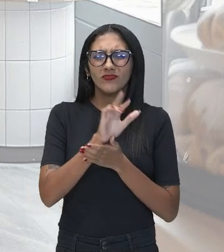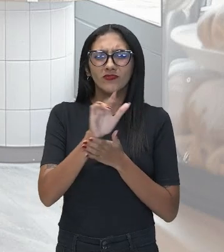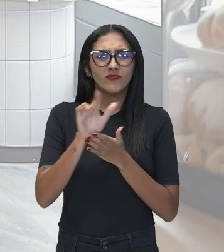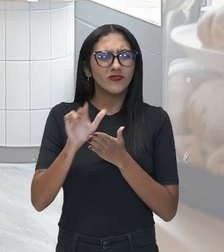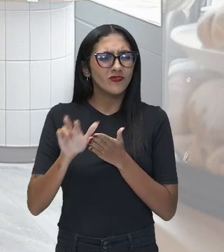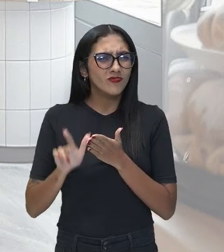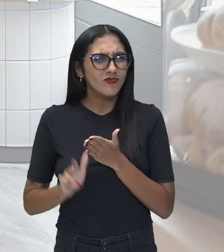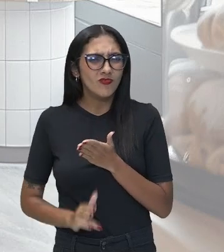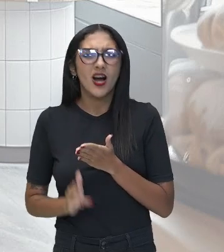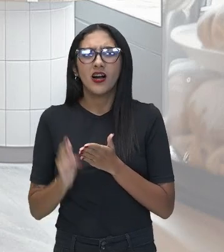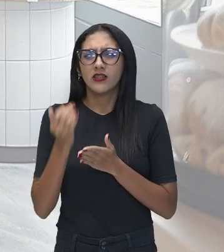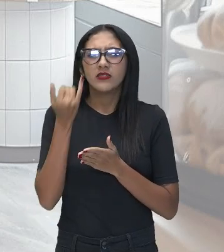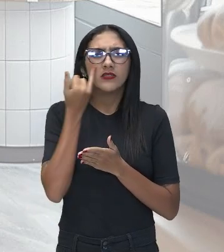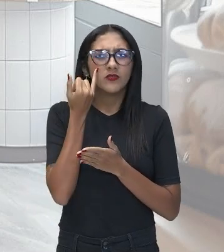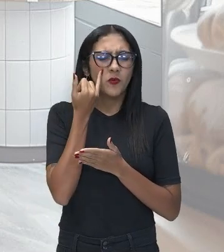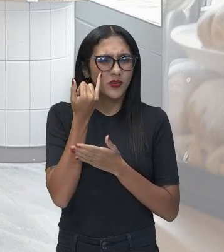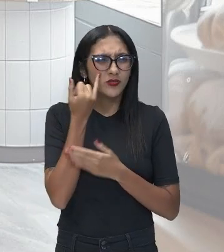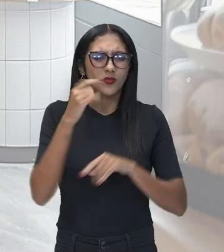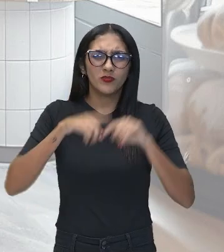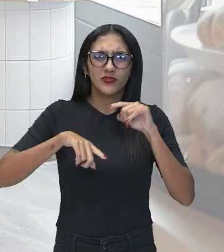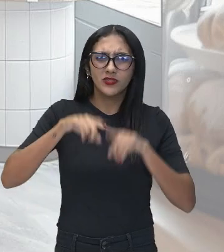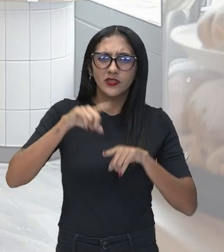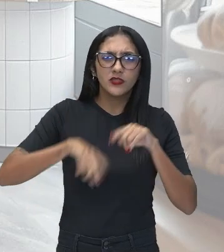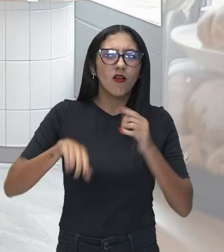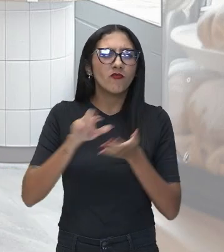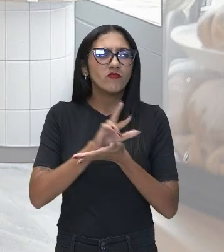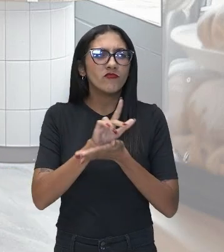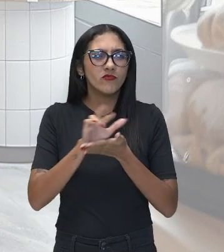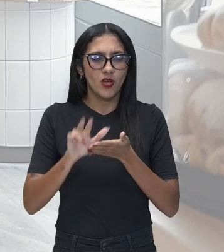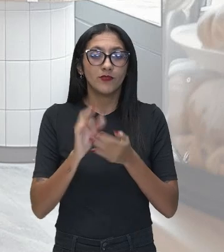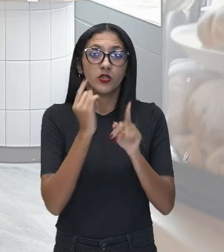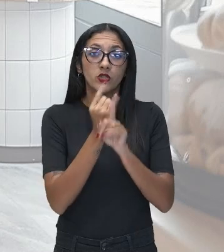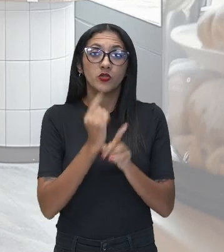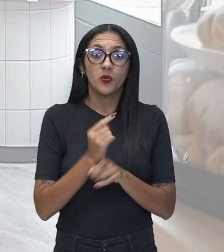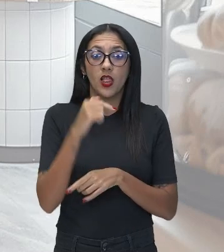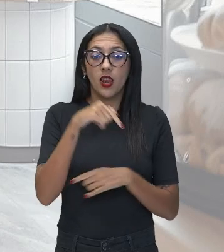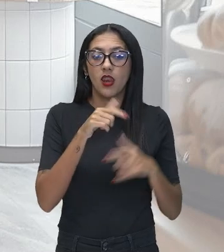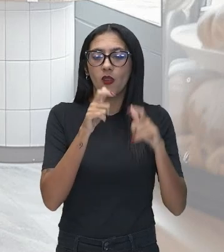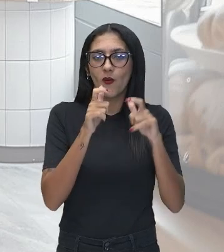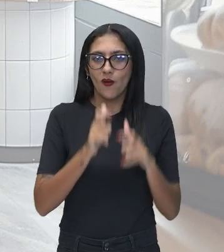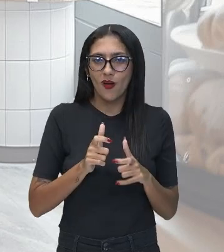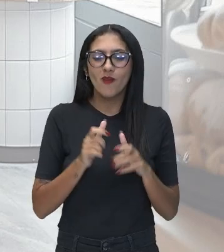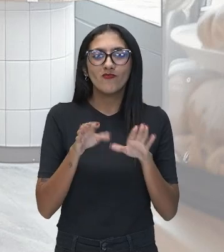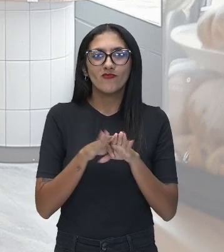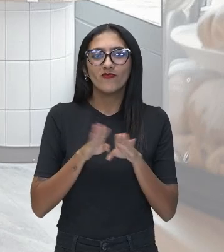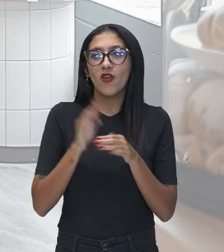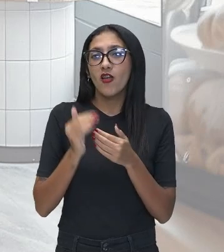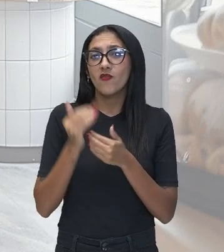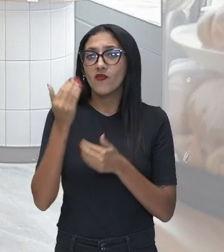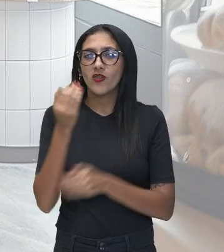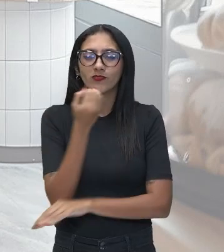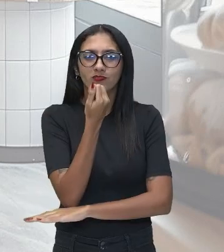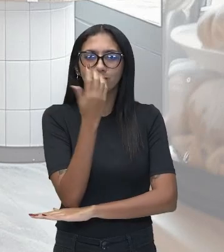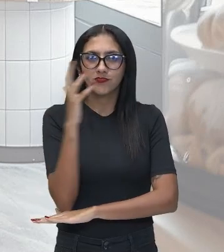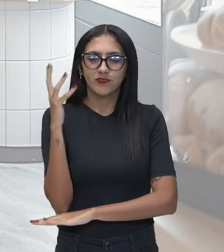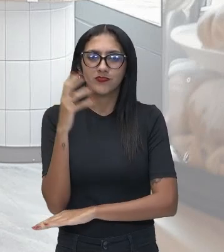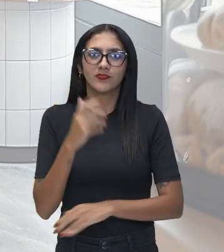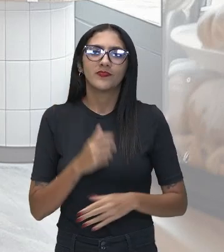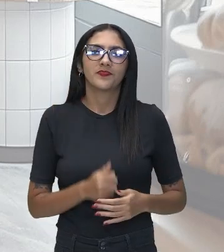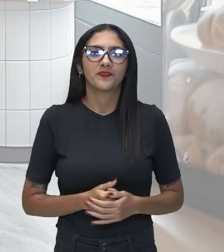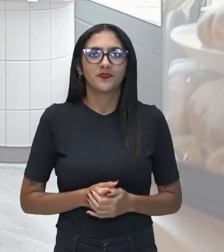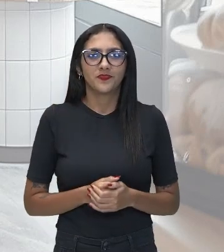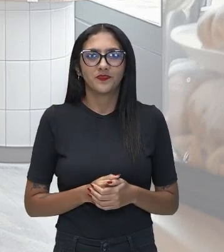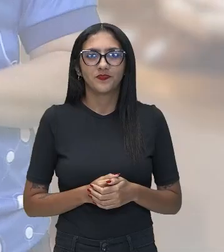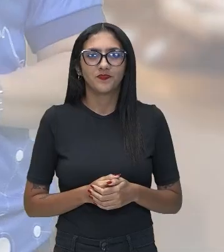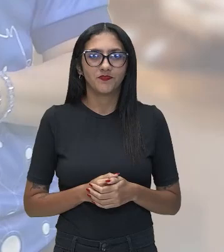uma infinidade de compostos que a gente encontra aqui na padaria como na natureza. E aí, por isso que eu trago para